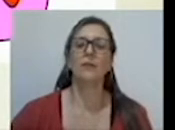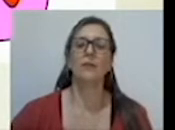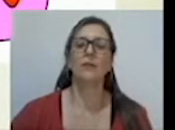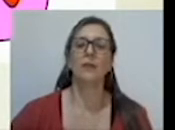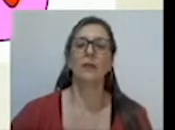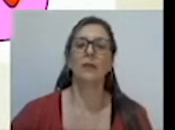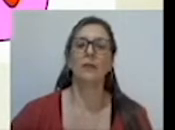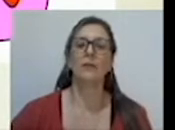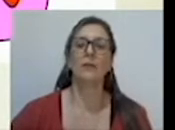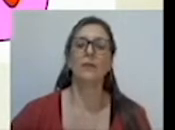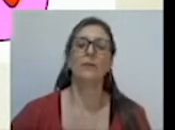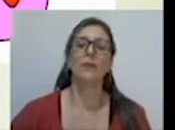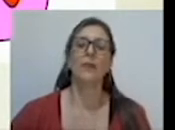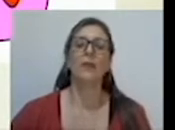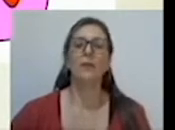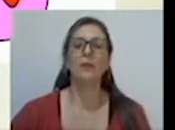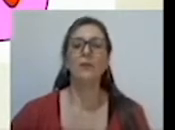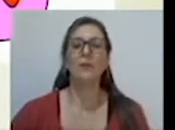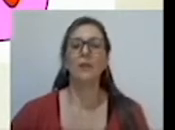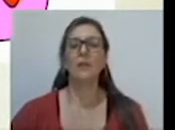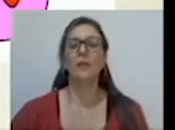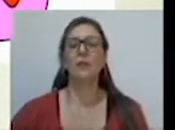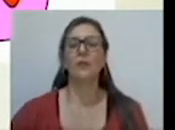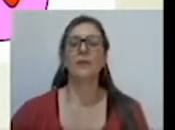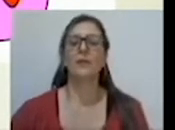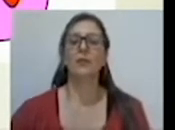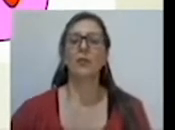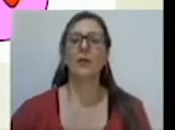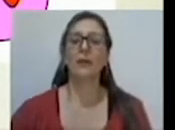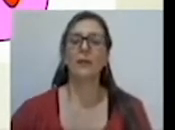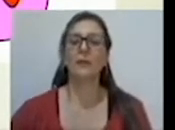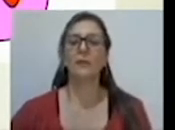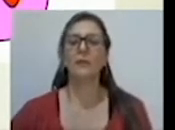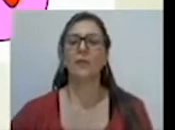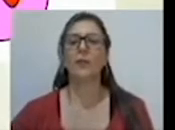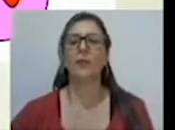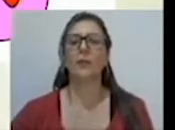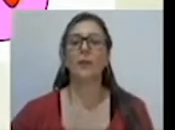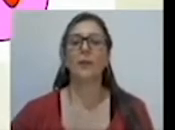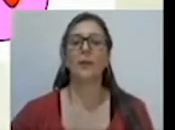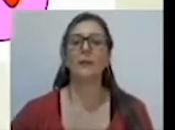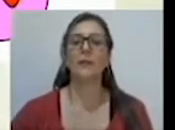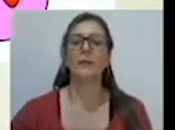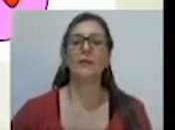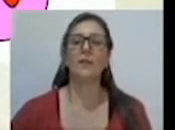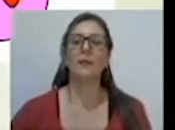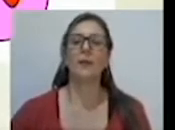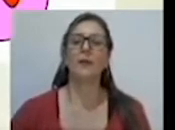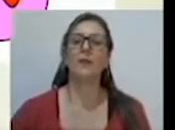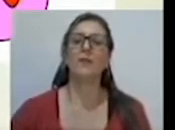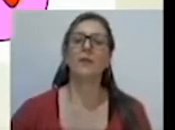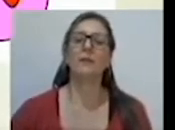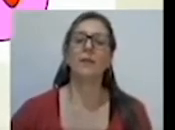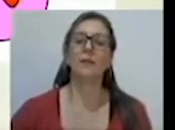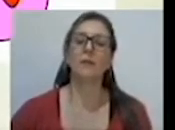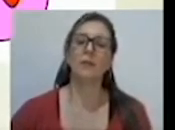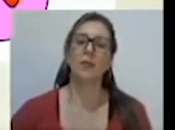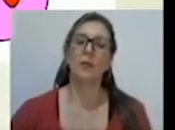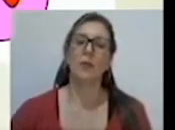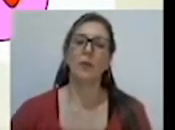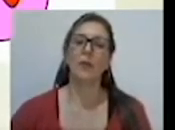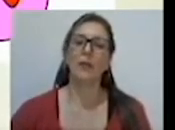dois ventrículos e o sangue ele começa a jorrar, né, de forma passiva para os